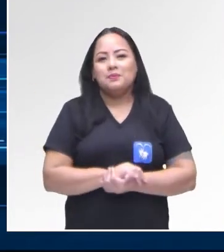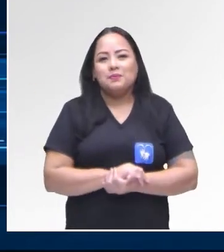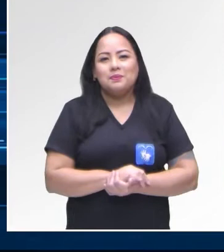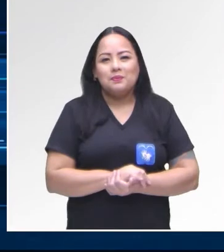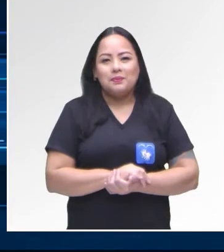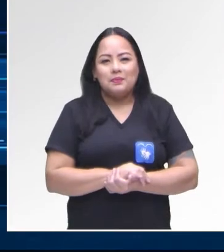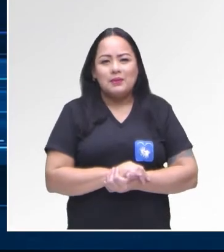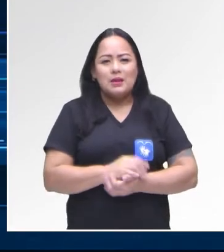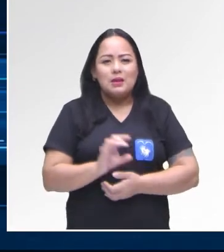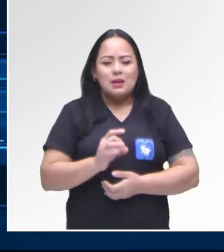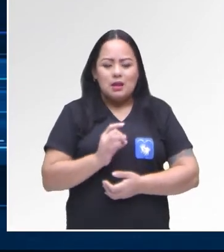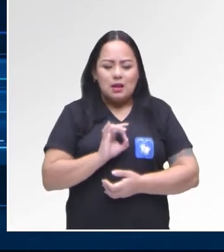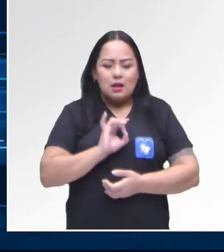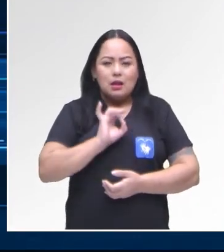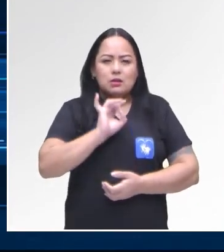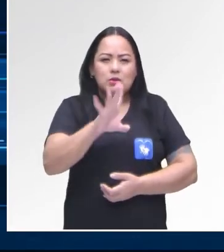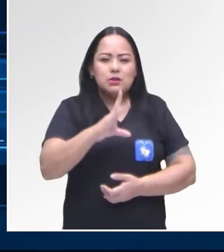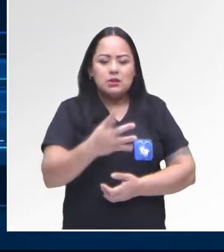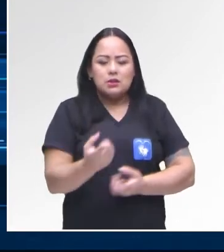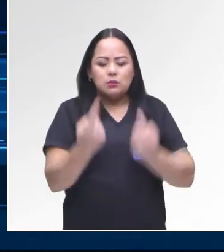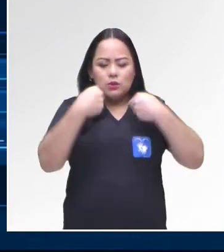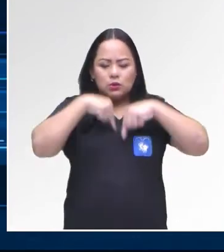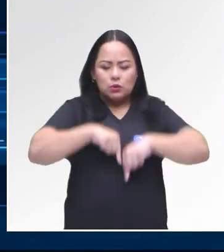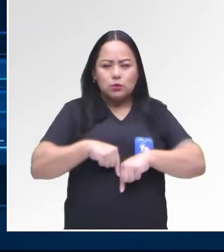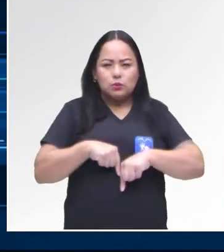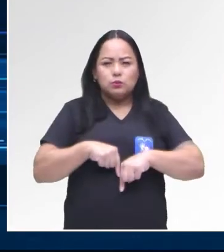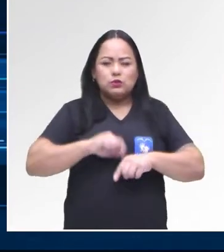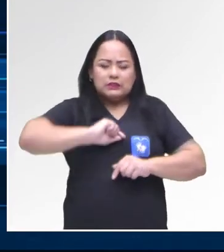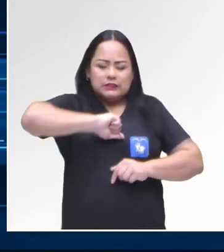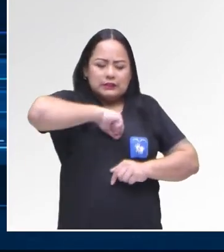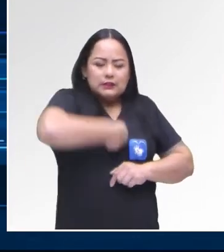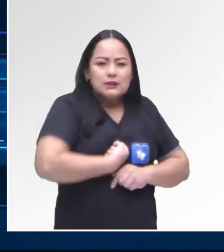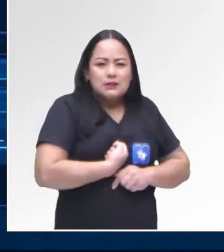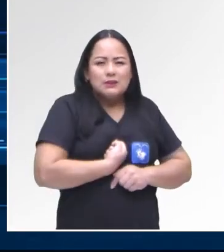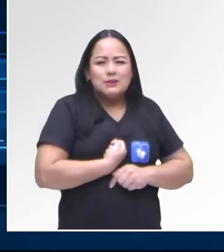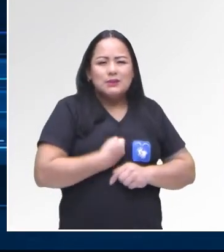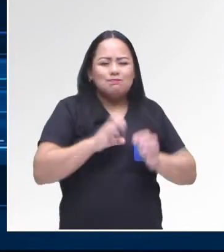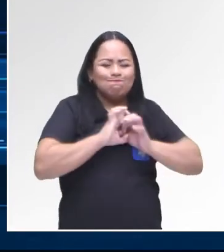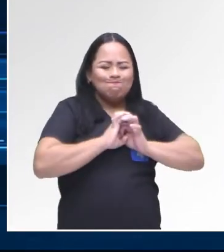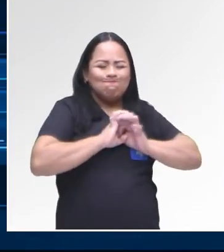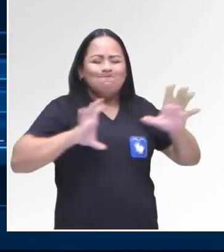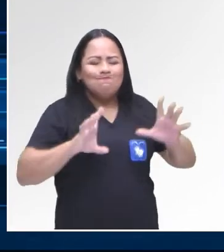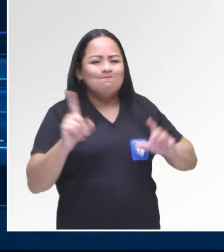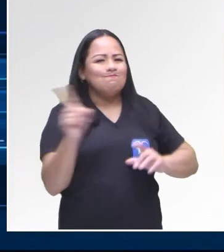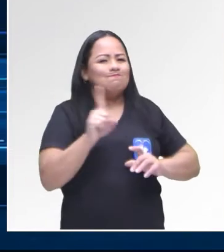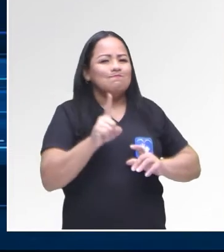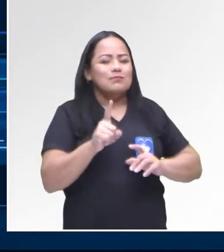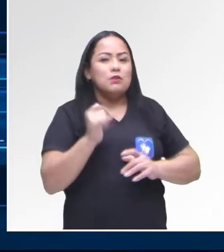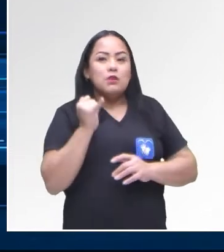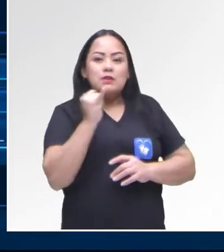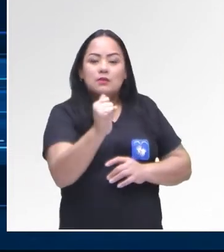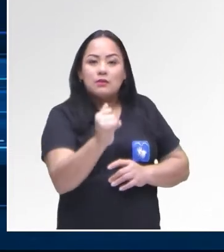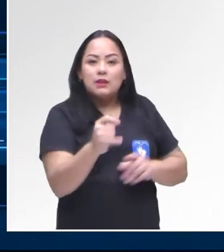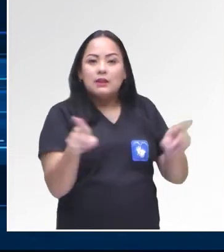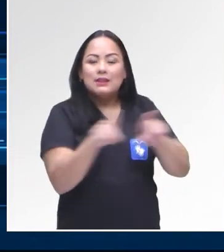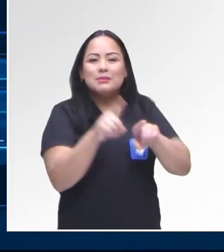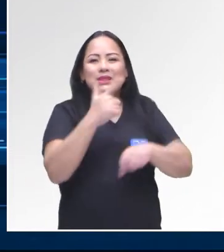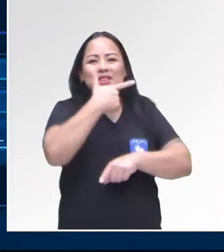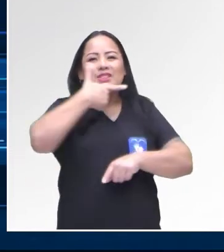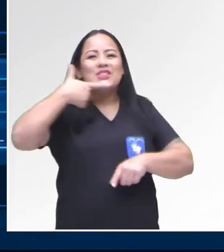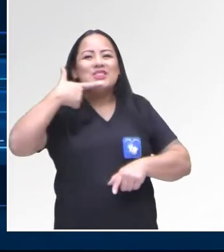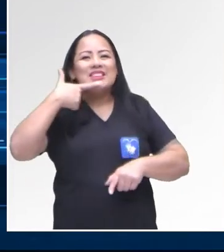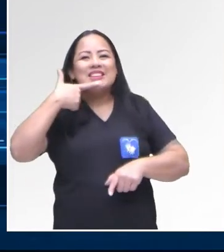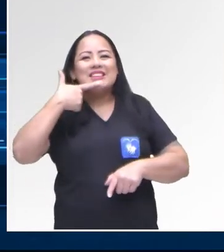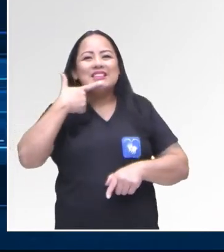A solidão chegou, a solidão entrou, a solidão fechou a porta, ele não consegue sair. E ele diz que até o sorriso dele fica